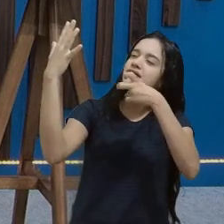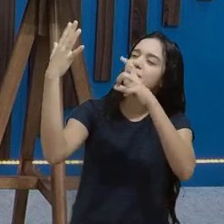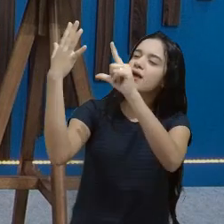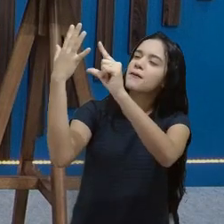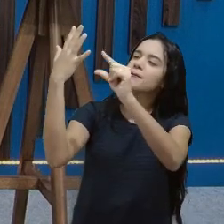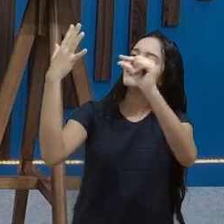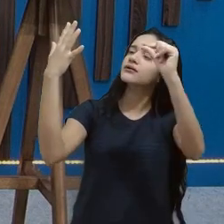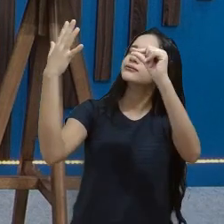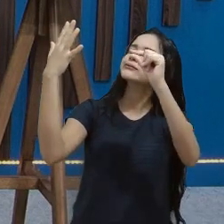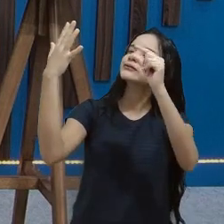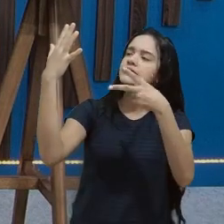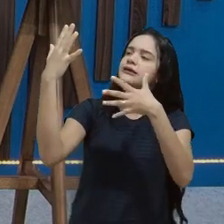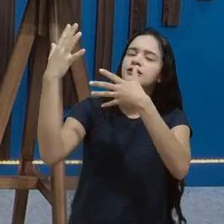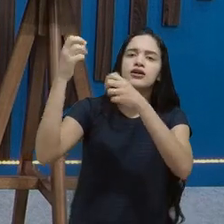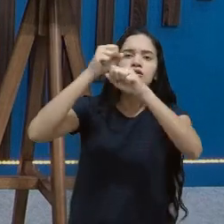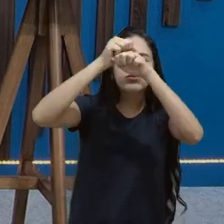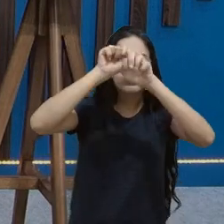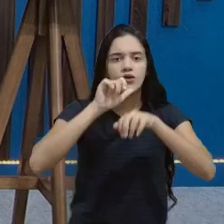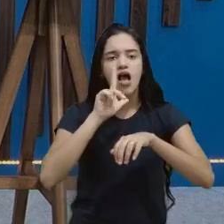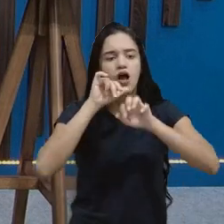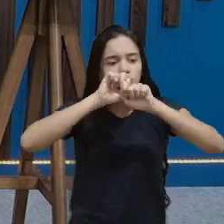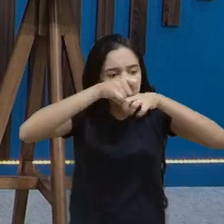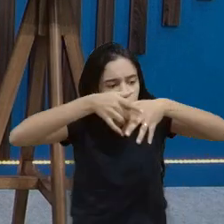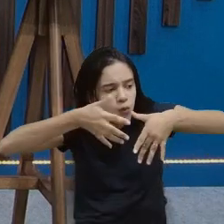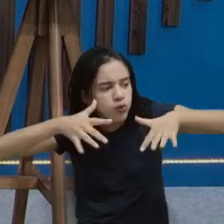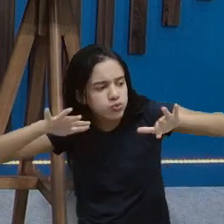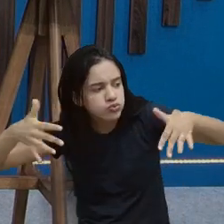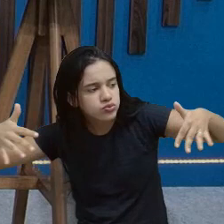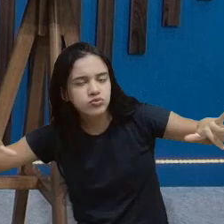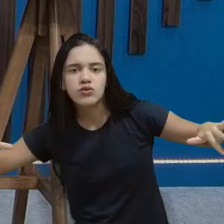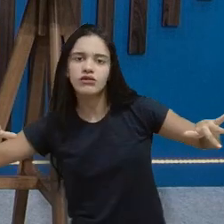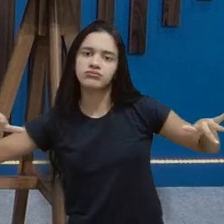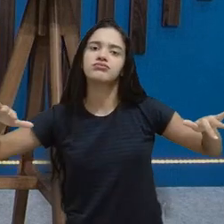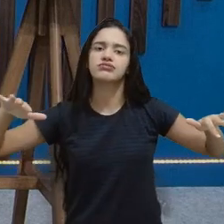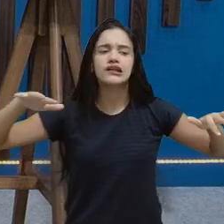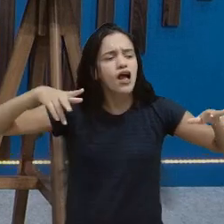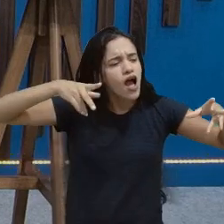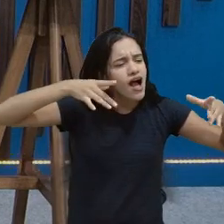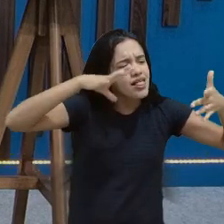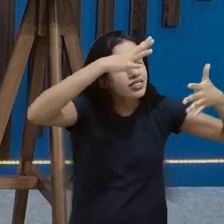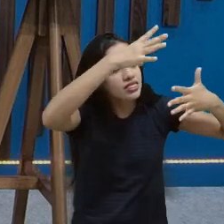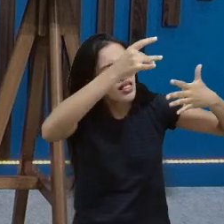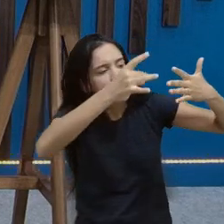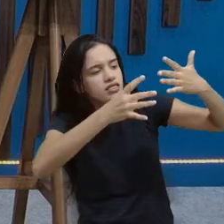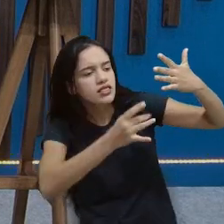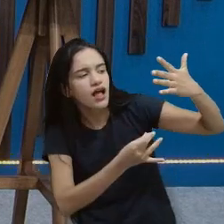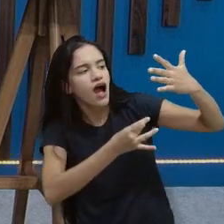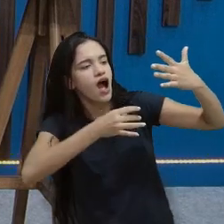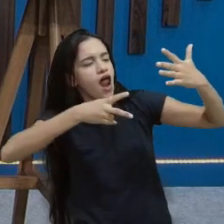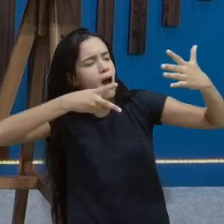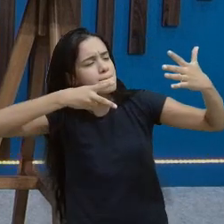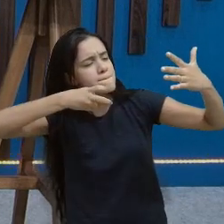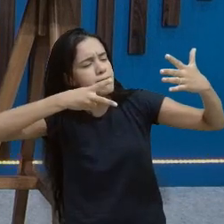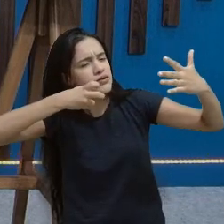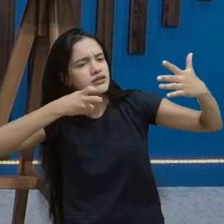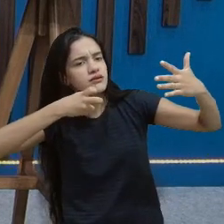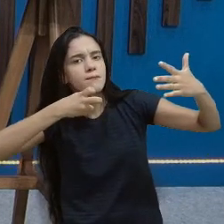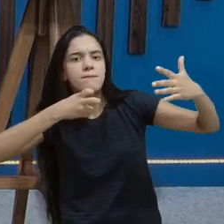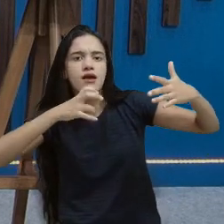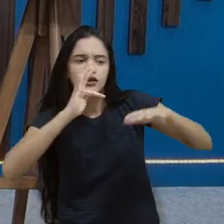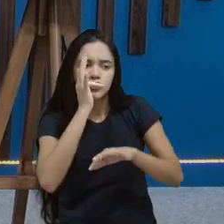formato, olhar a imensidão do mar, olhar os detalhes de uma flor, não